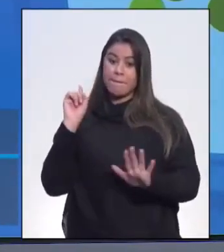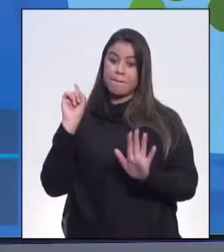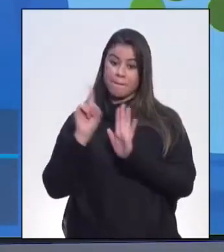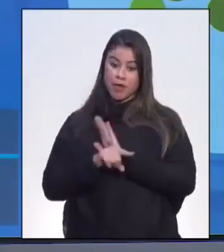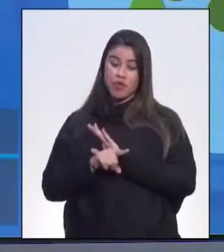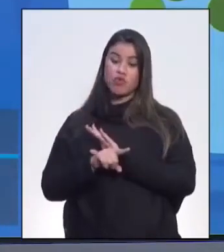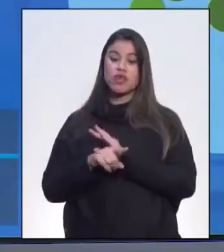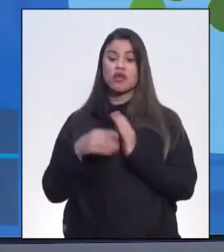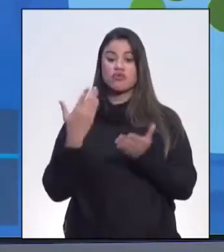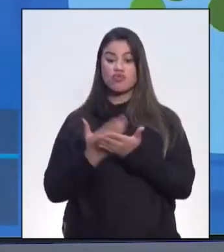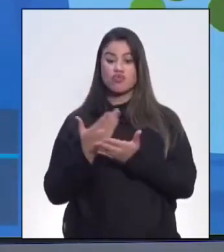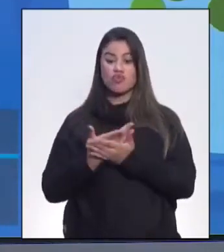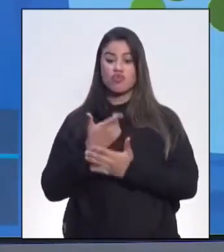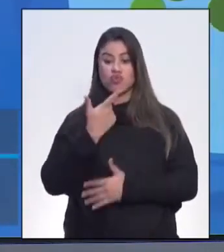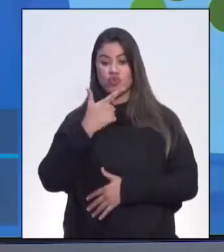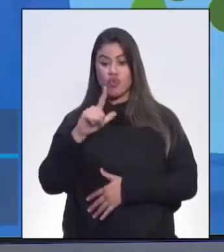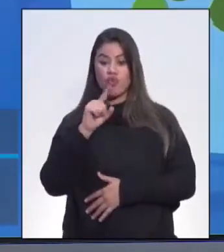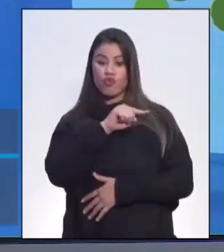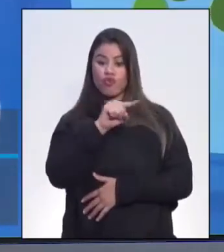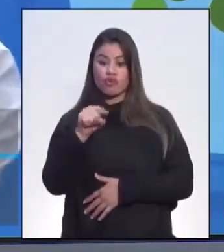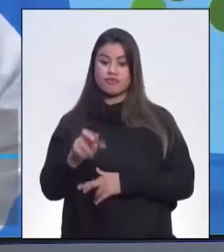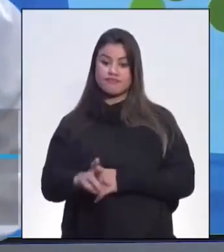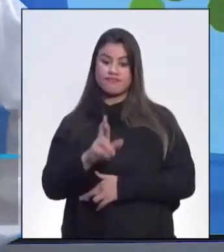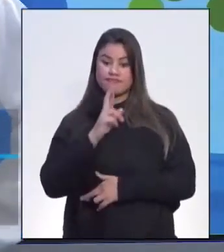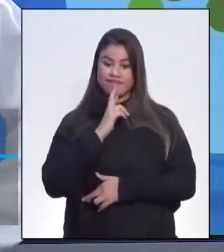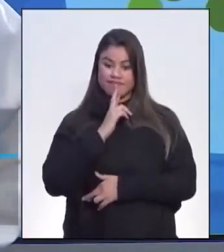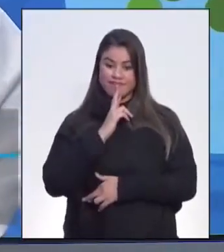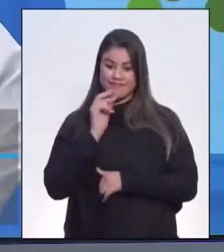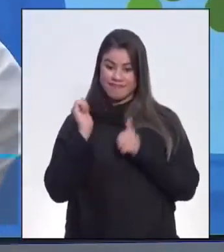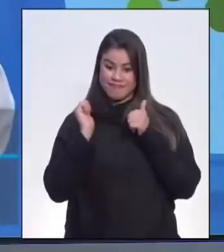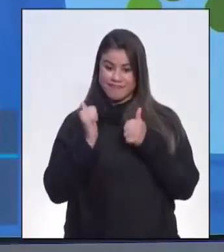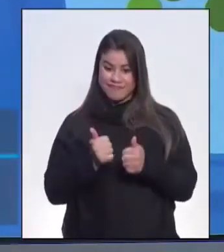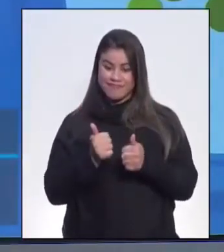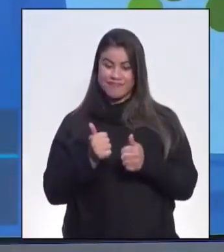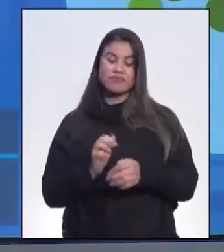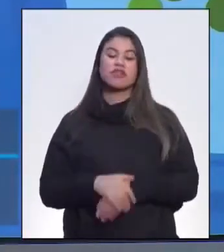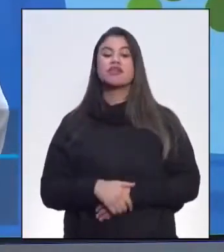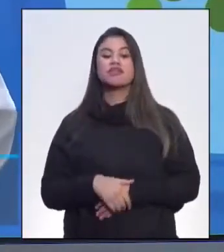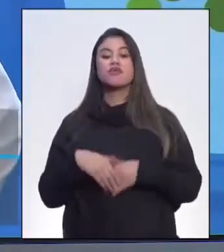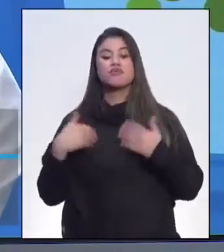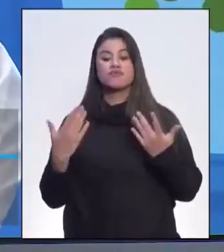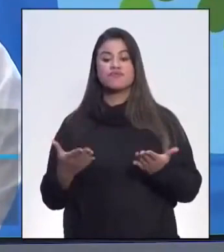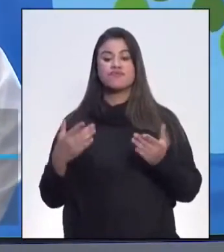aula, hein? Tá bom? Então, ó, é assim, de acordo com o vídeo,